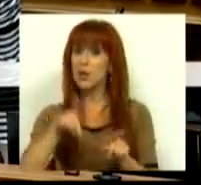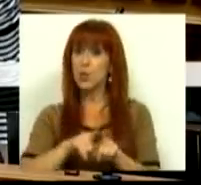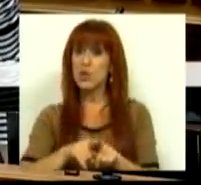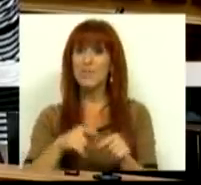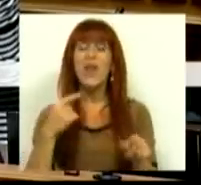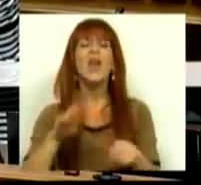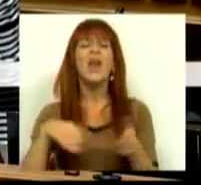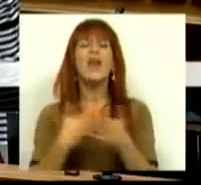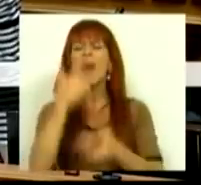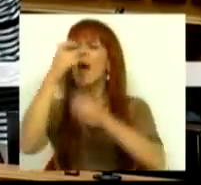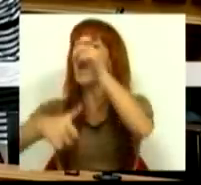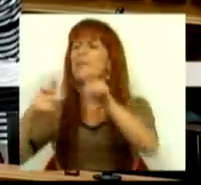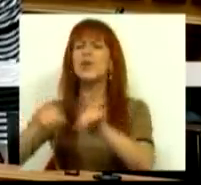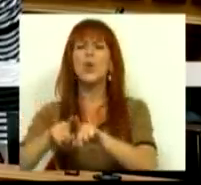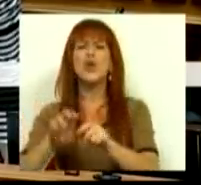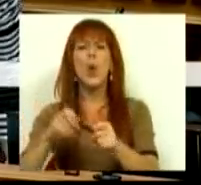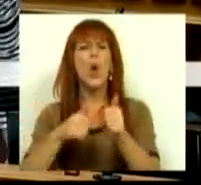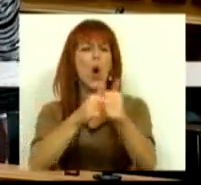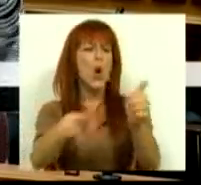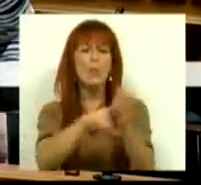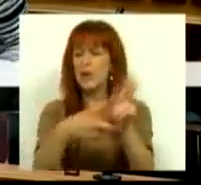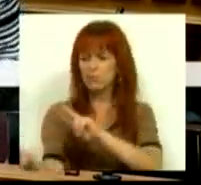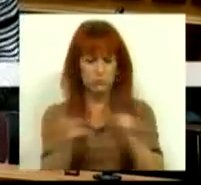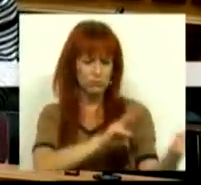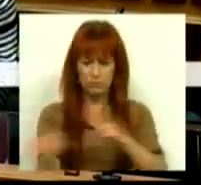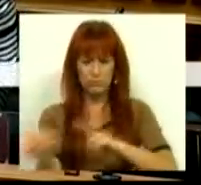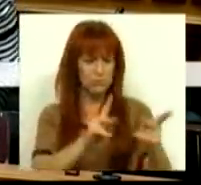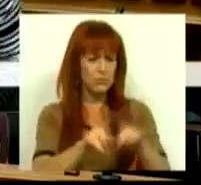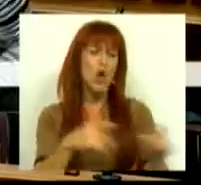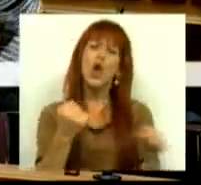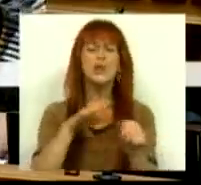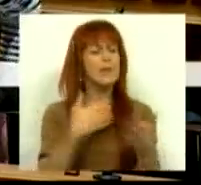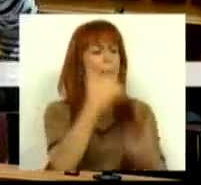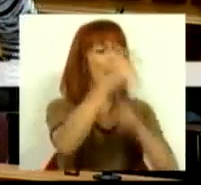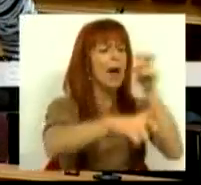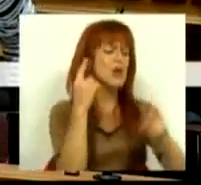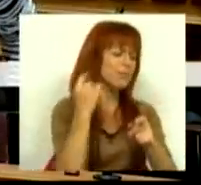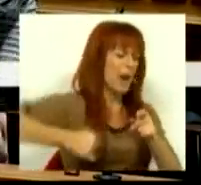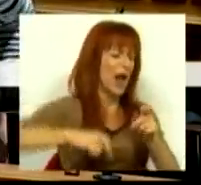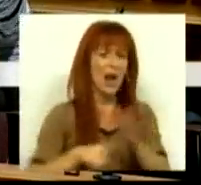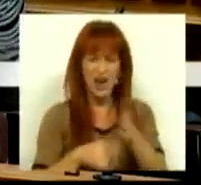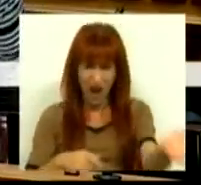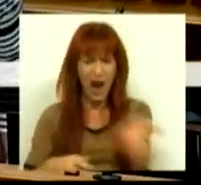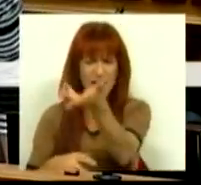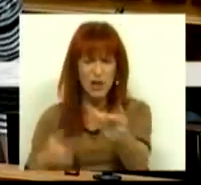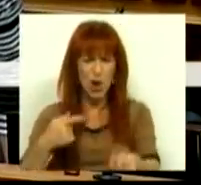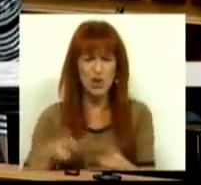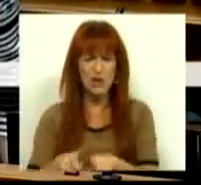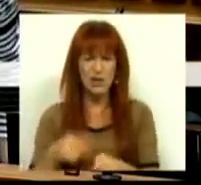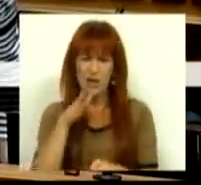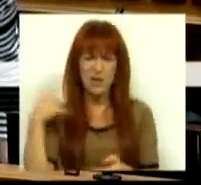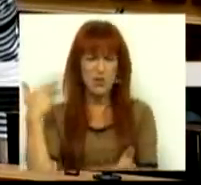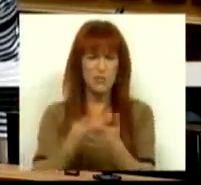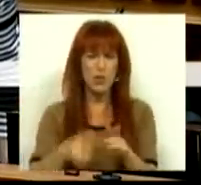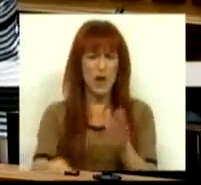entre servir a população ou cumprir a lei, nós optamos por servir a população violando a lei. É isso que nós dizemos há muito tempo.